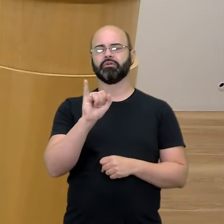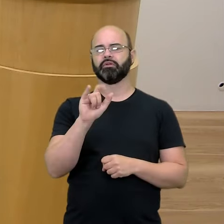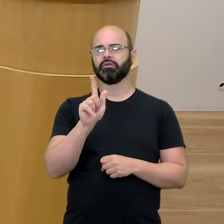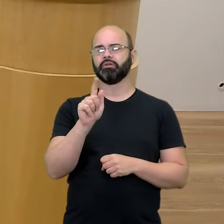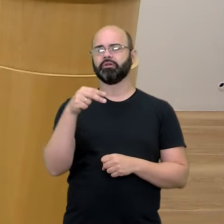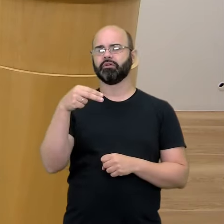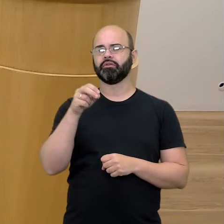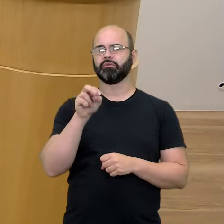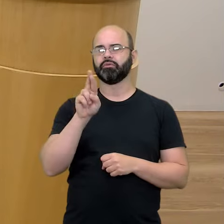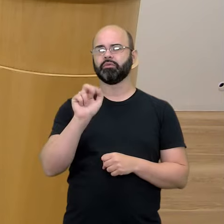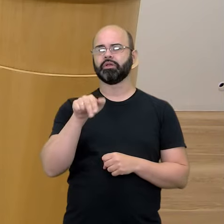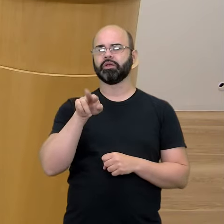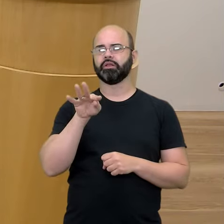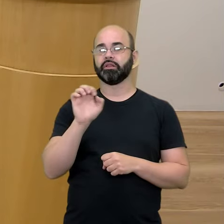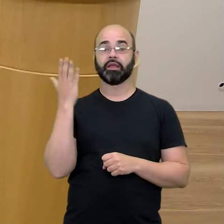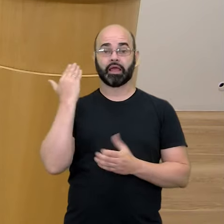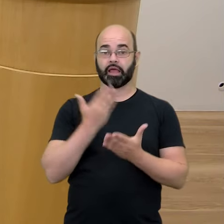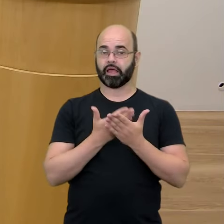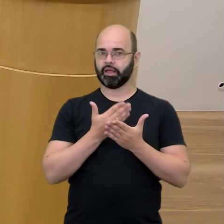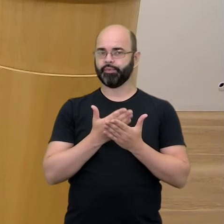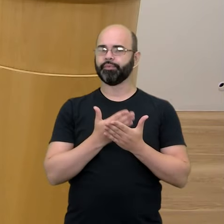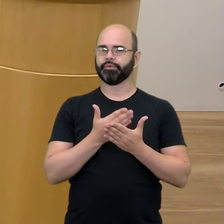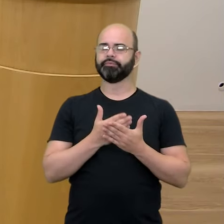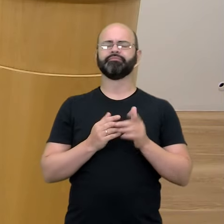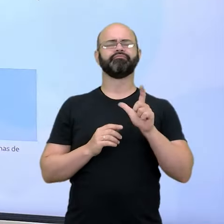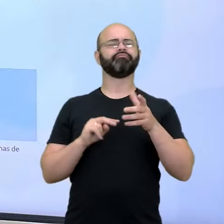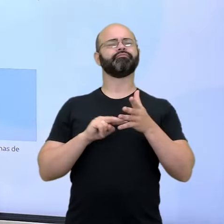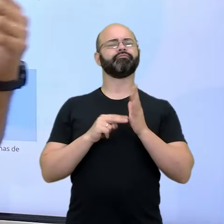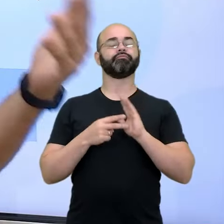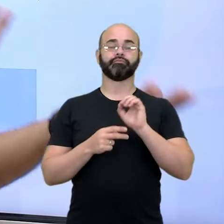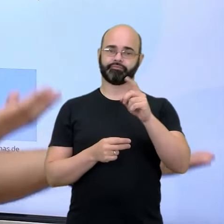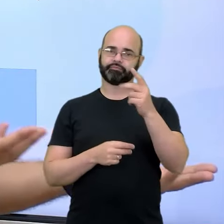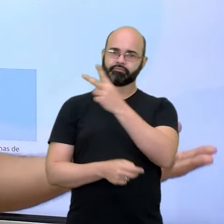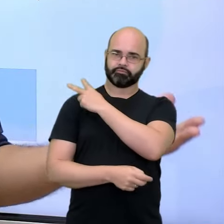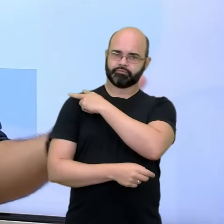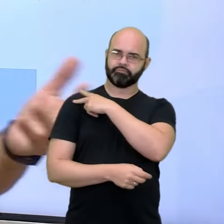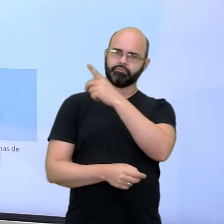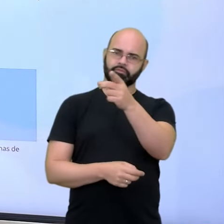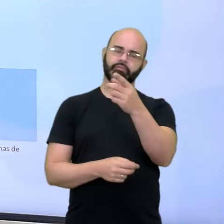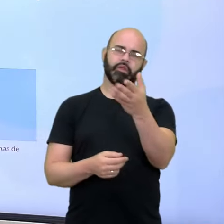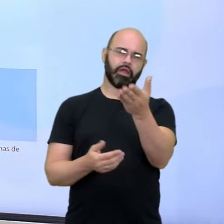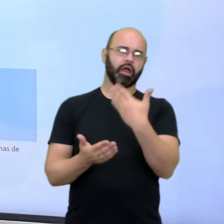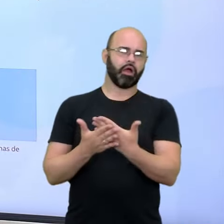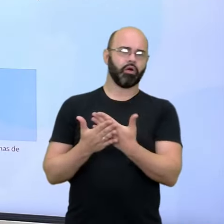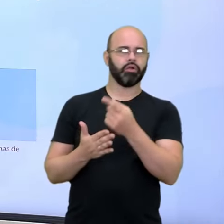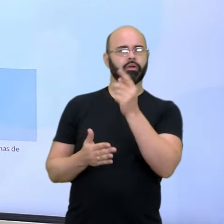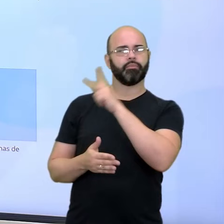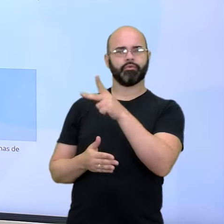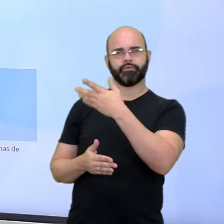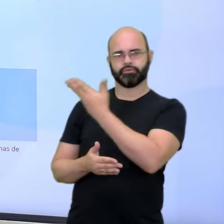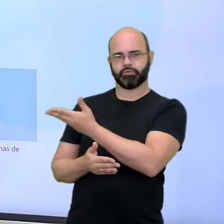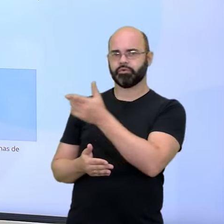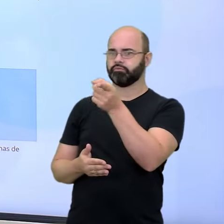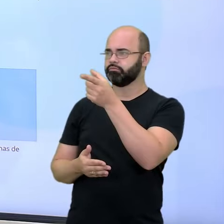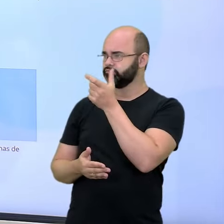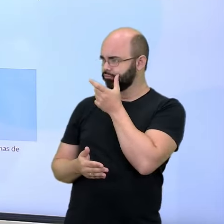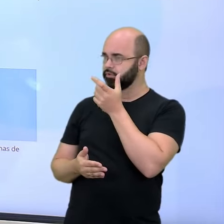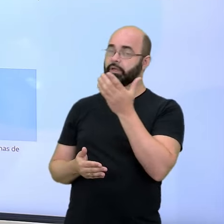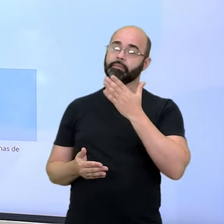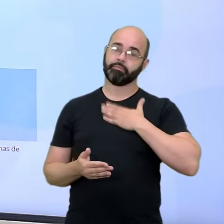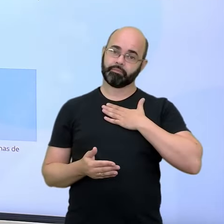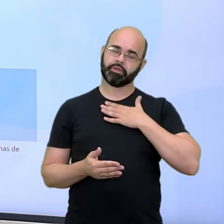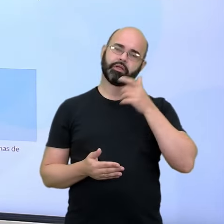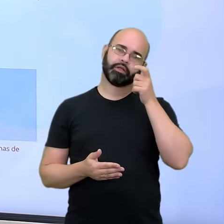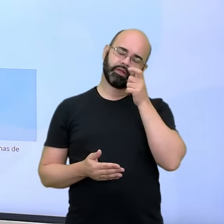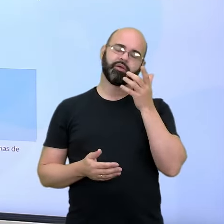minha. Uma aula sua, né? Ó, tá tudo integrado aqui. Então vocês estão na segunda série, acompanham a aula da professora, a minha aula. Mas se a professora pode me...